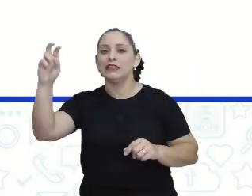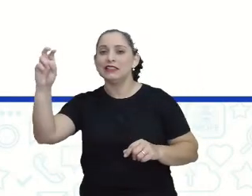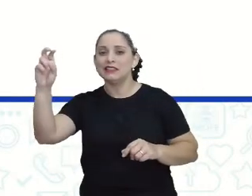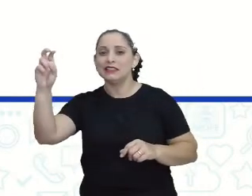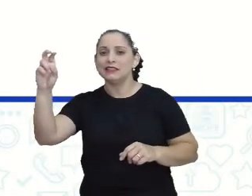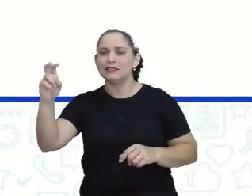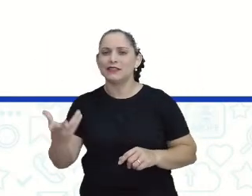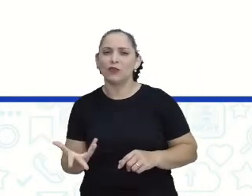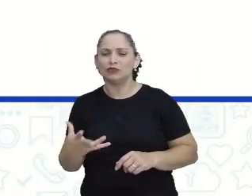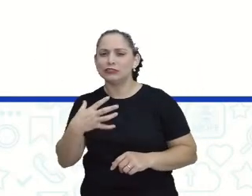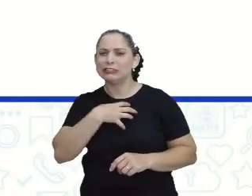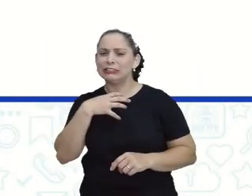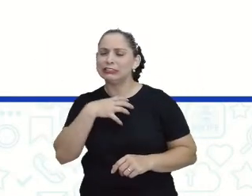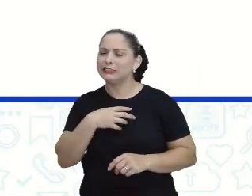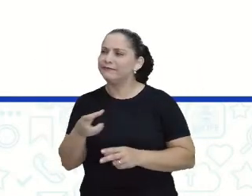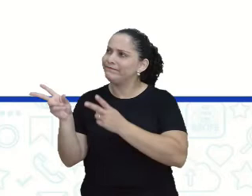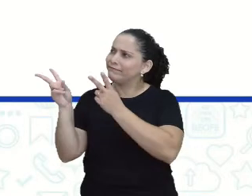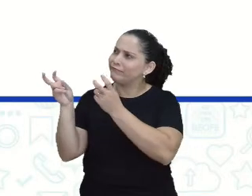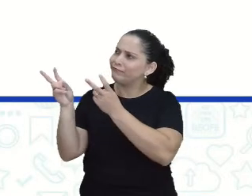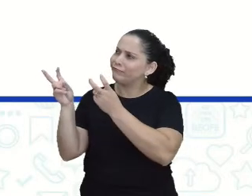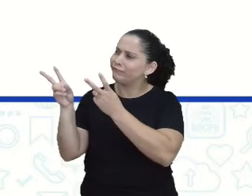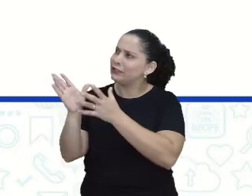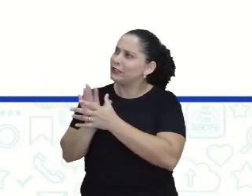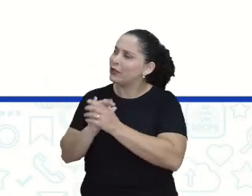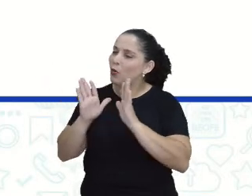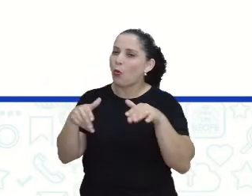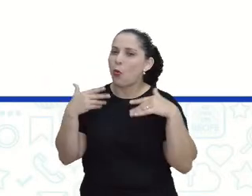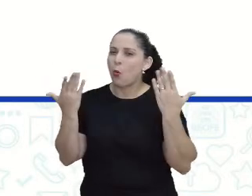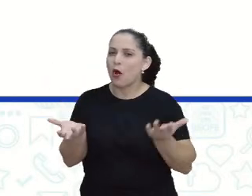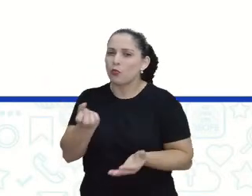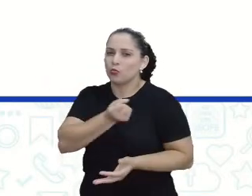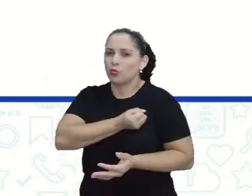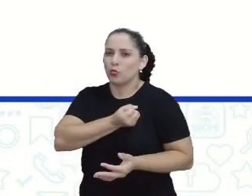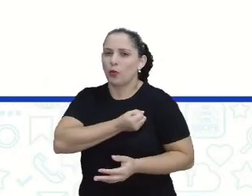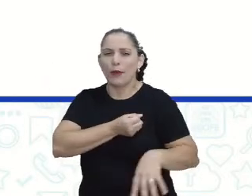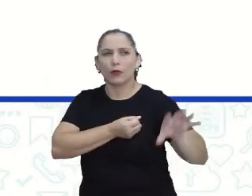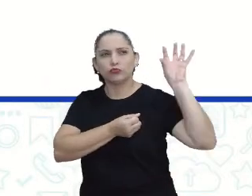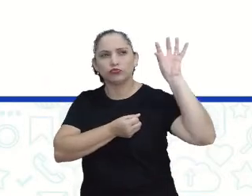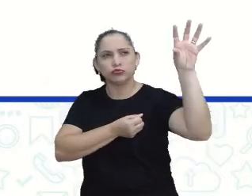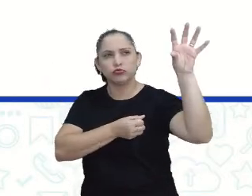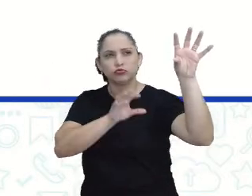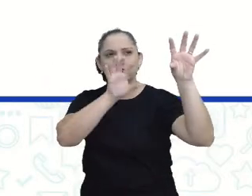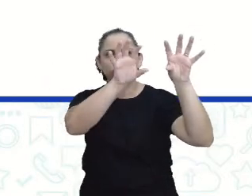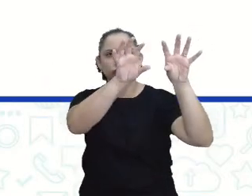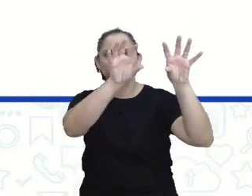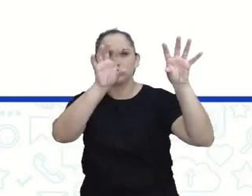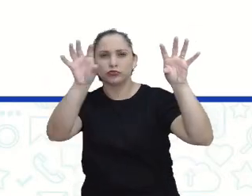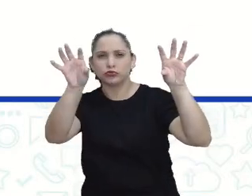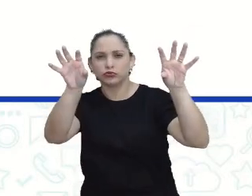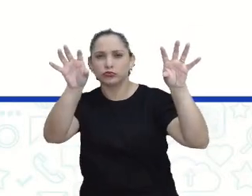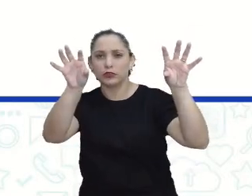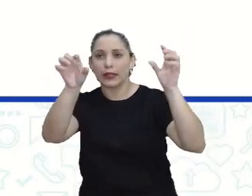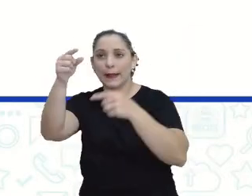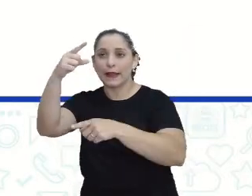seja, intuitivamente a gente tem a ideia de que qual seria o número, o valor que eu colocaria no lugar